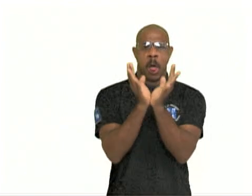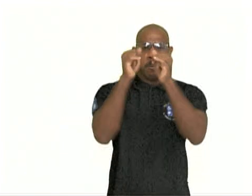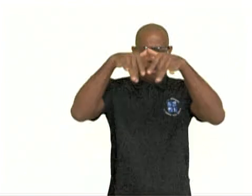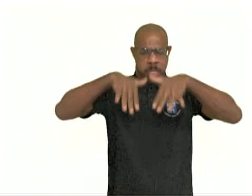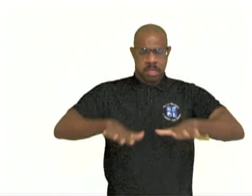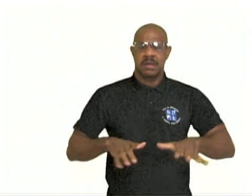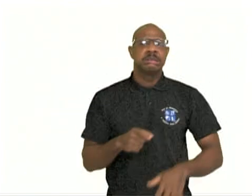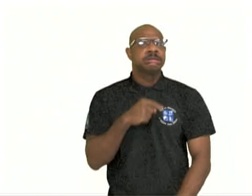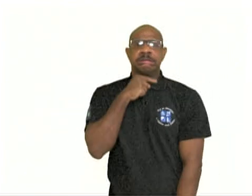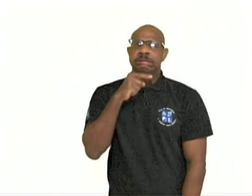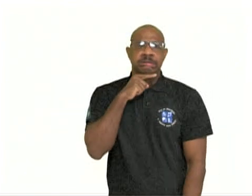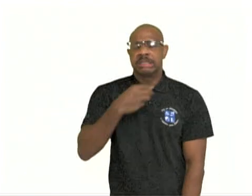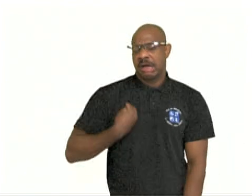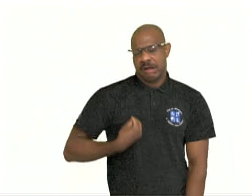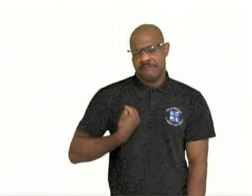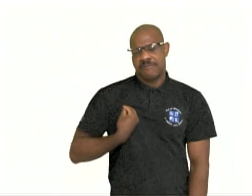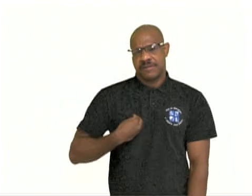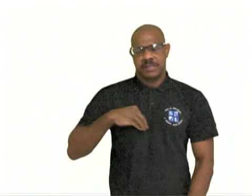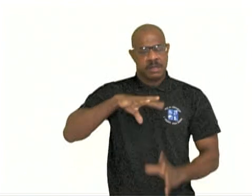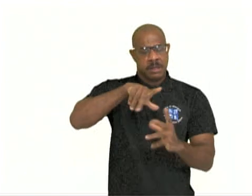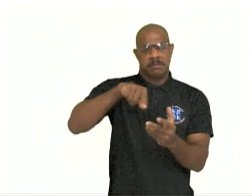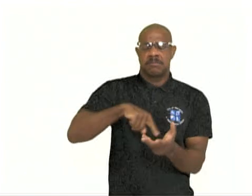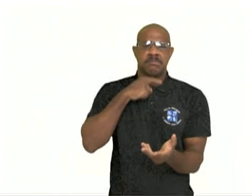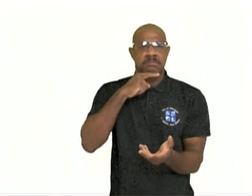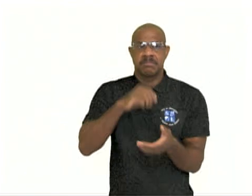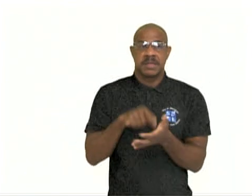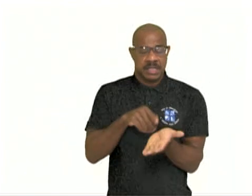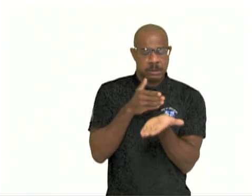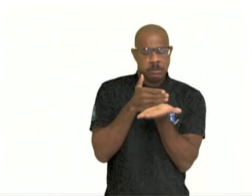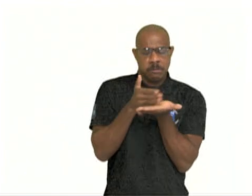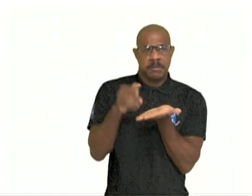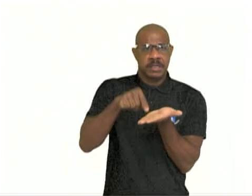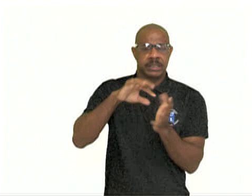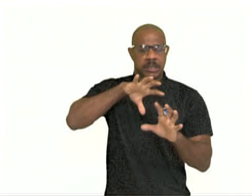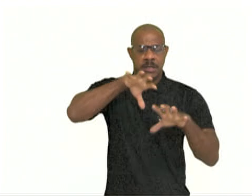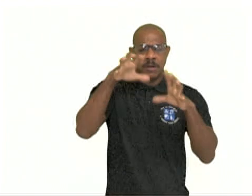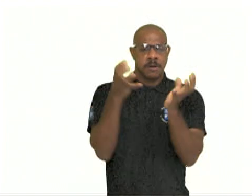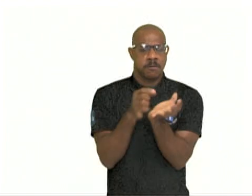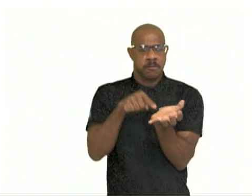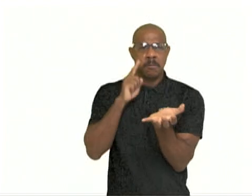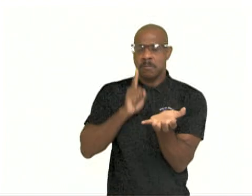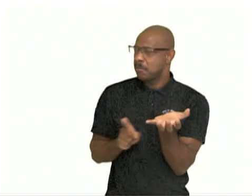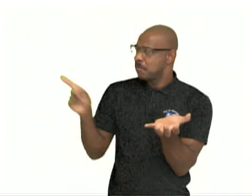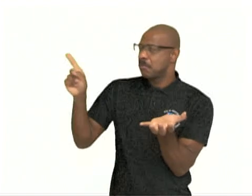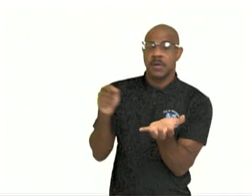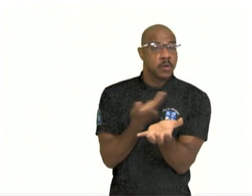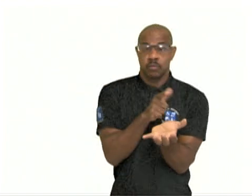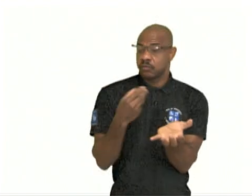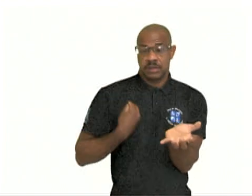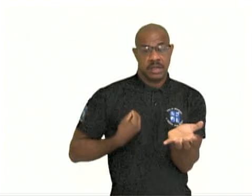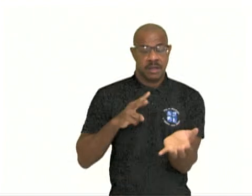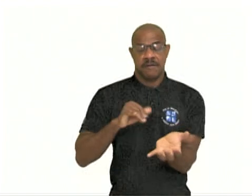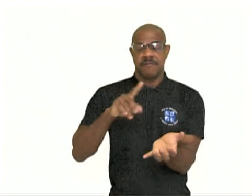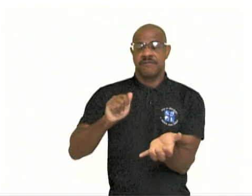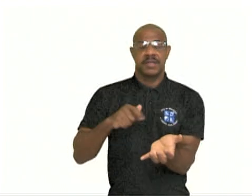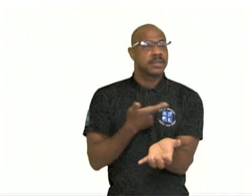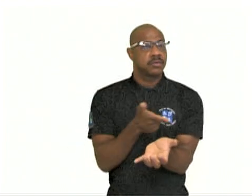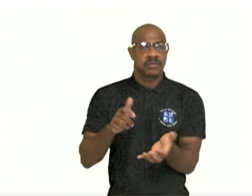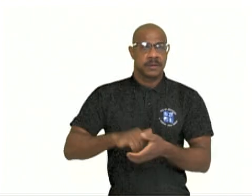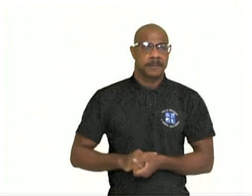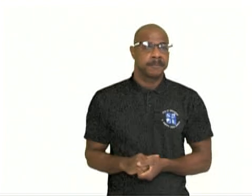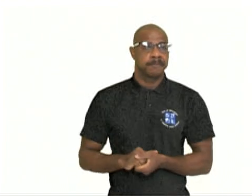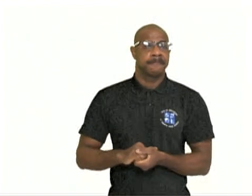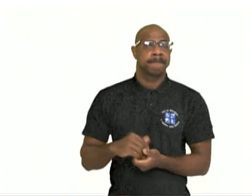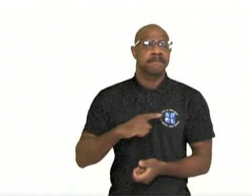vida na forma como a gente conhece. Então, nesse princípio aqui do planeta, a gente não tinha vida. Nós temos aqui a escala